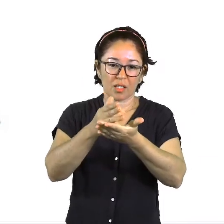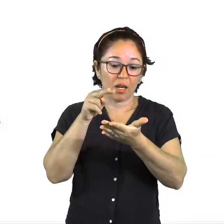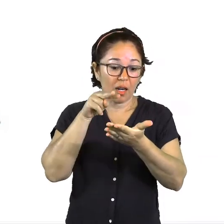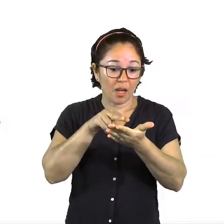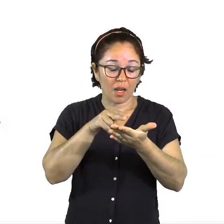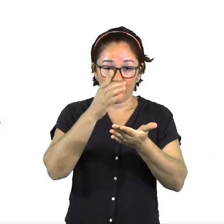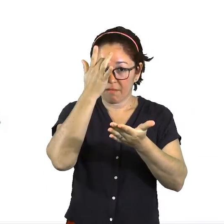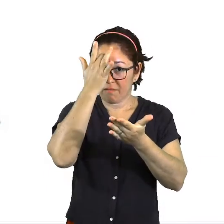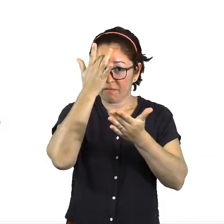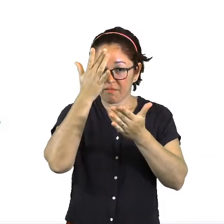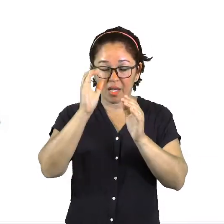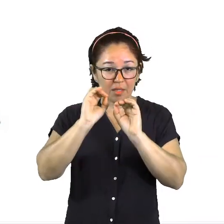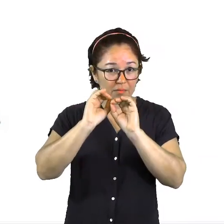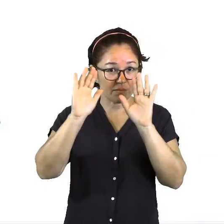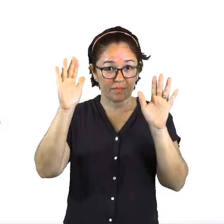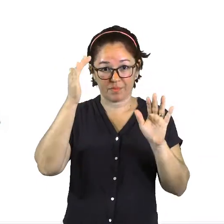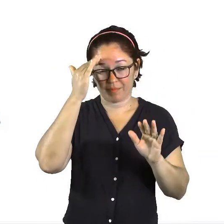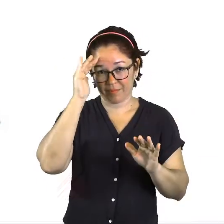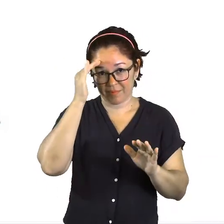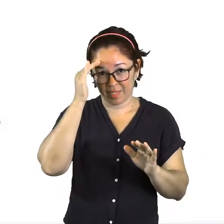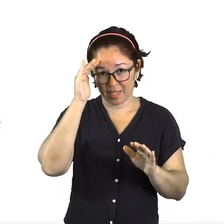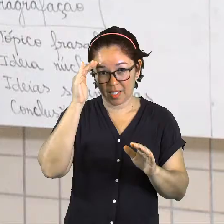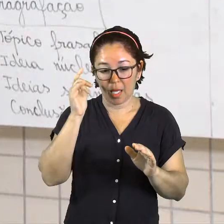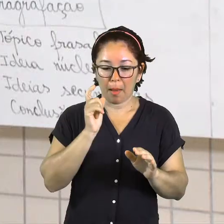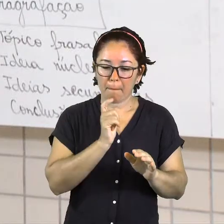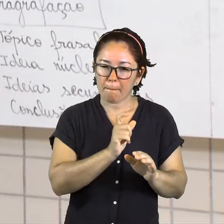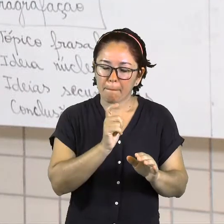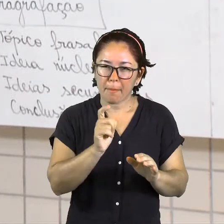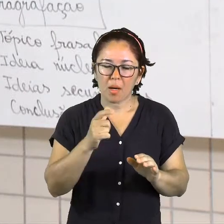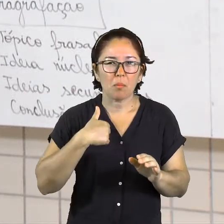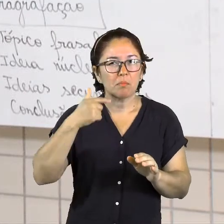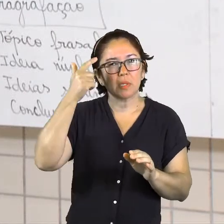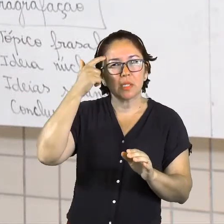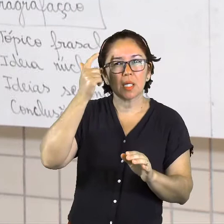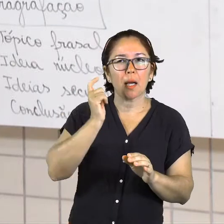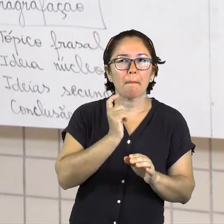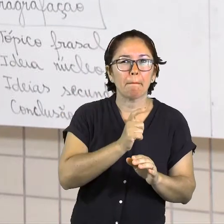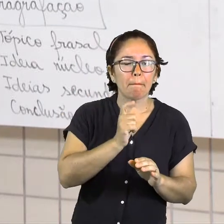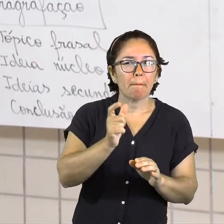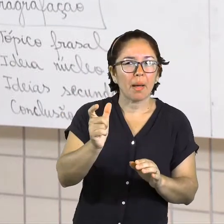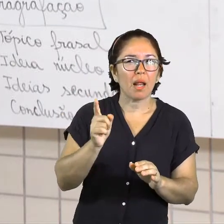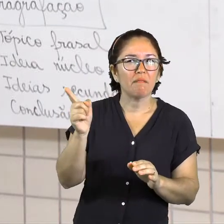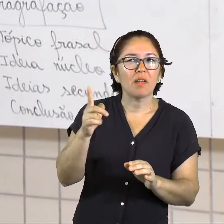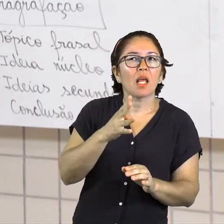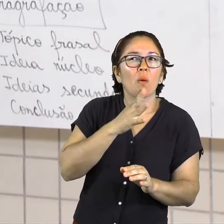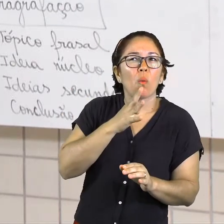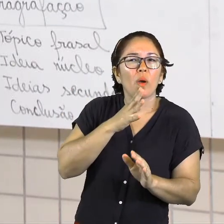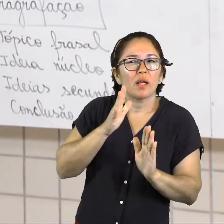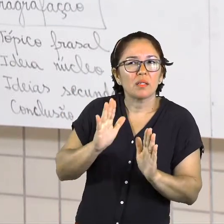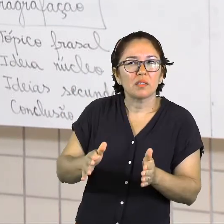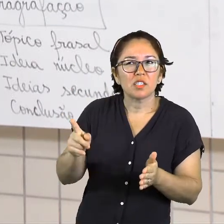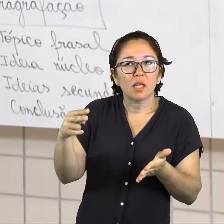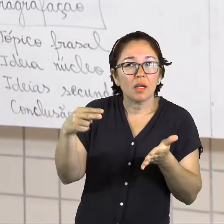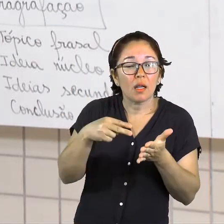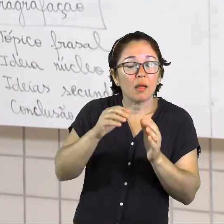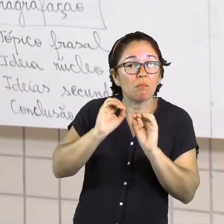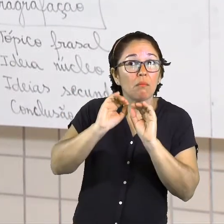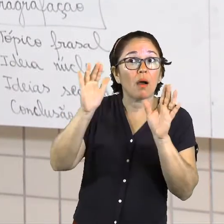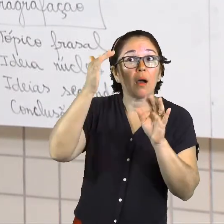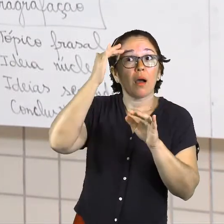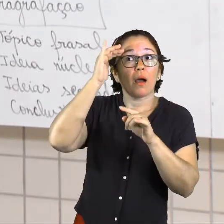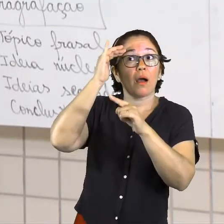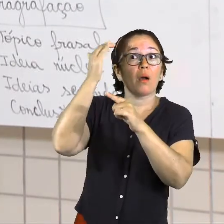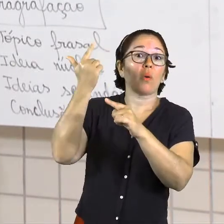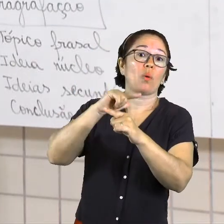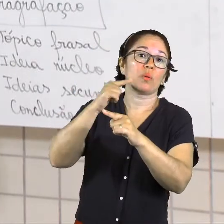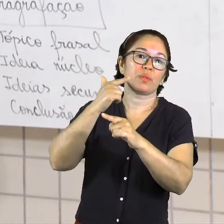em referências conhecidas do leitor. Então, esse aí que é o conceito, né, a conceituação da função, do